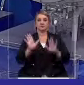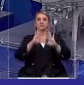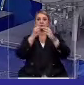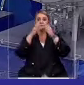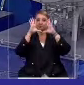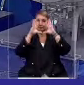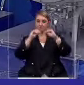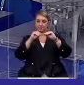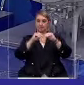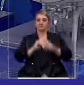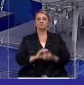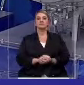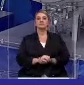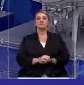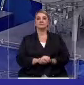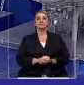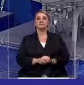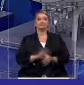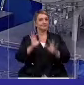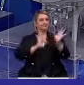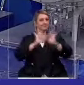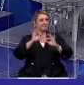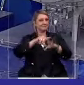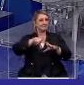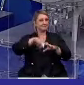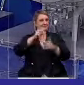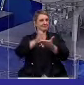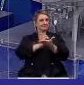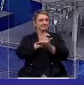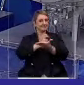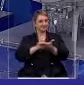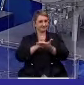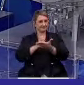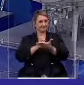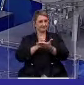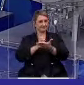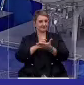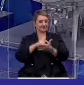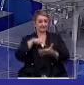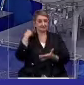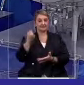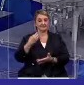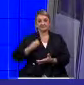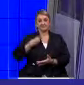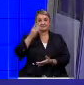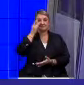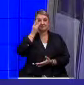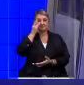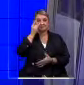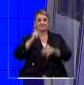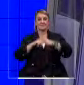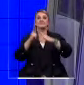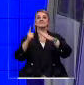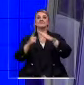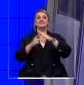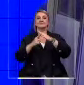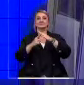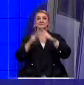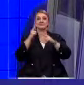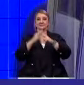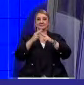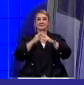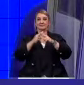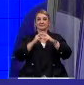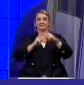Boa noite, pessoal! Estão preparados para o sorteio da Quina? Estamos ao vivo nos perfis da Caixa, no Facebook